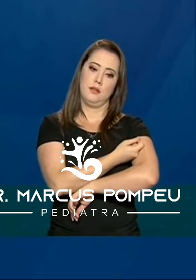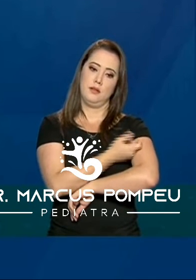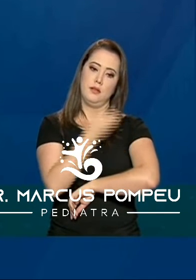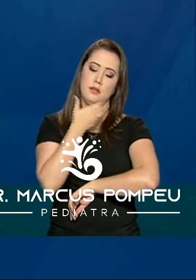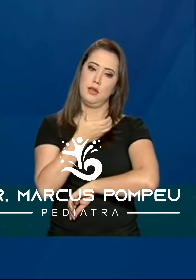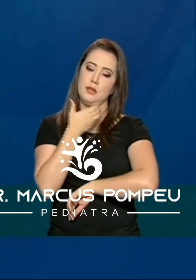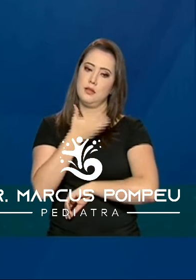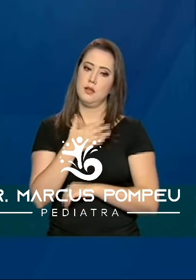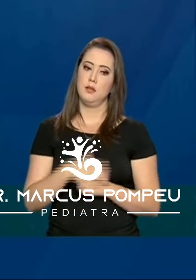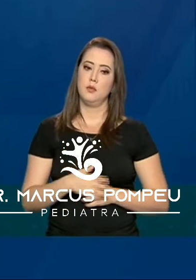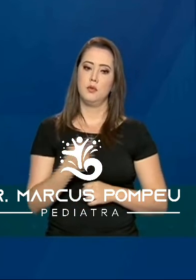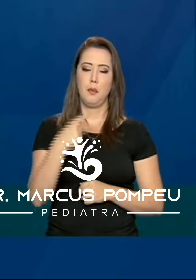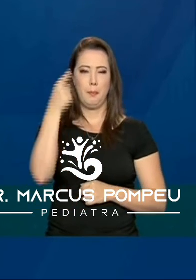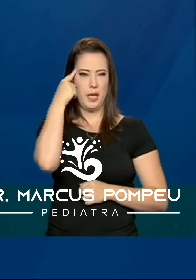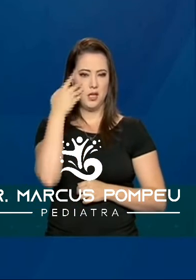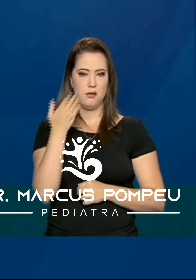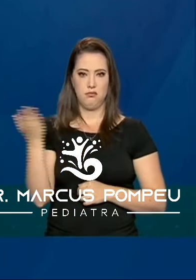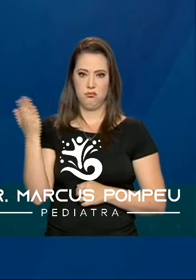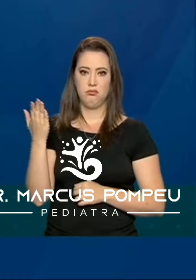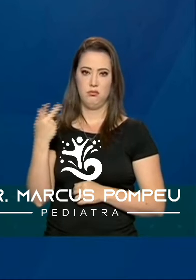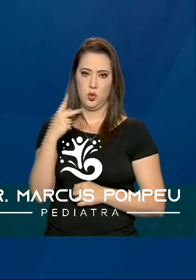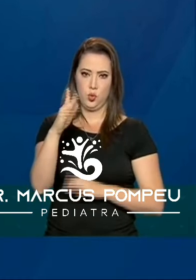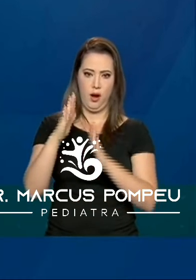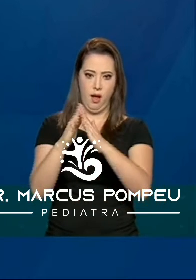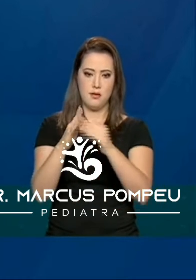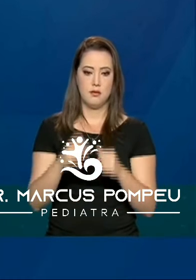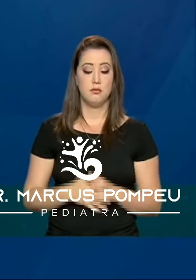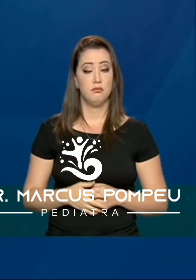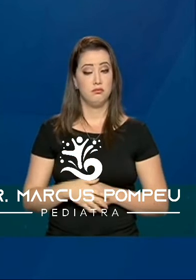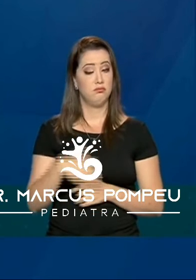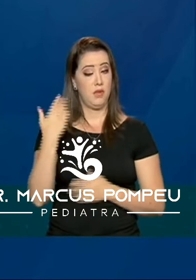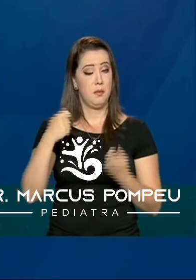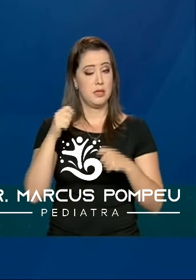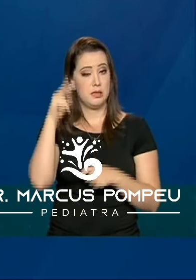Essa imagem, levem para casa. Acho que é importante a gente refletir com